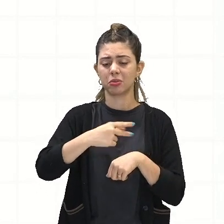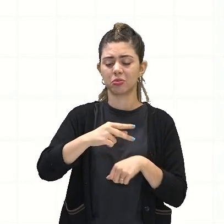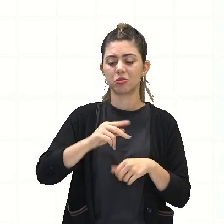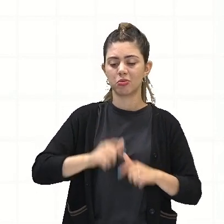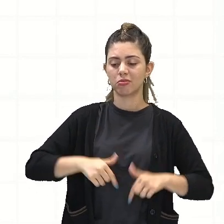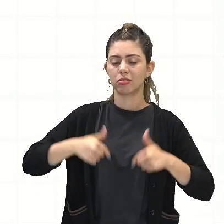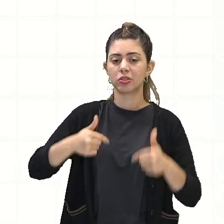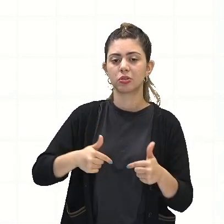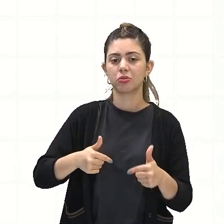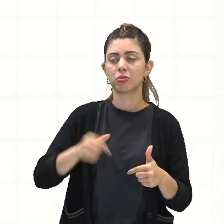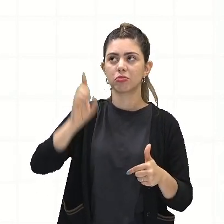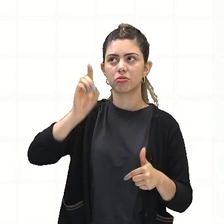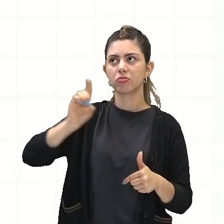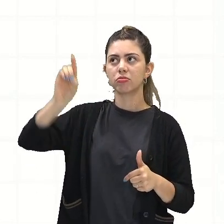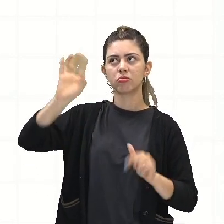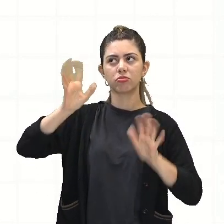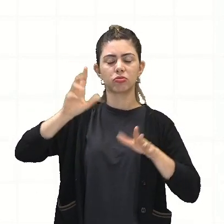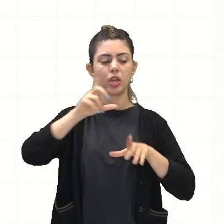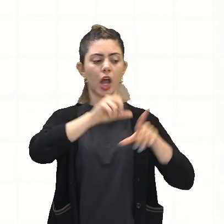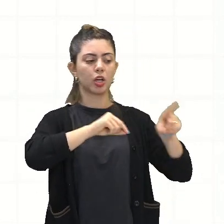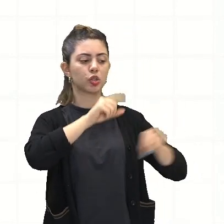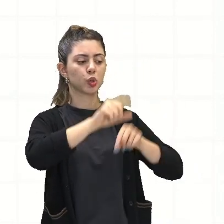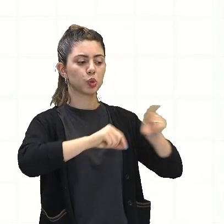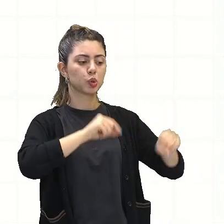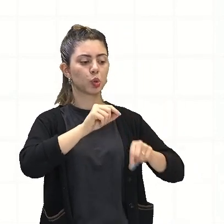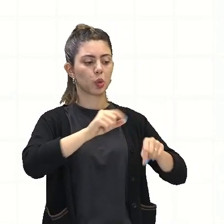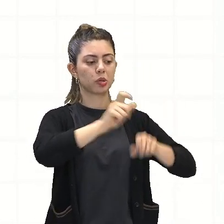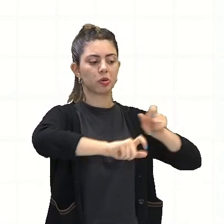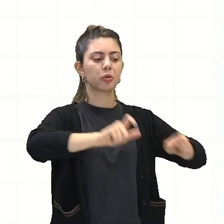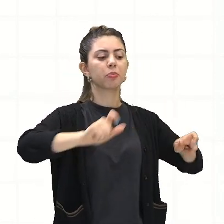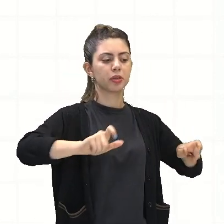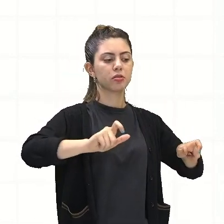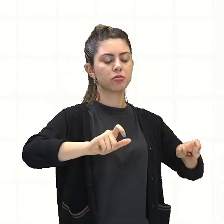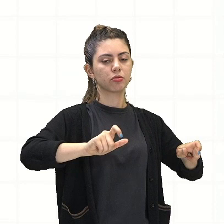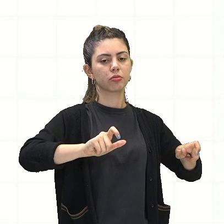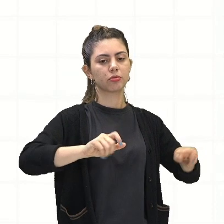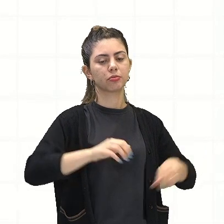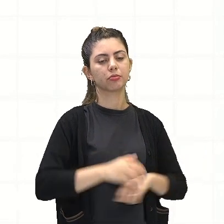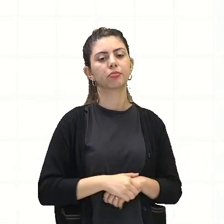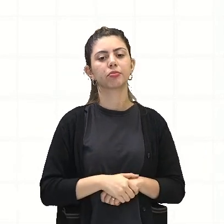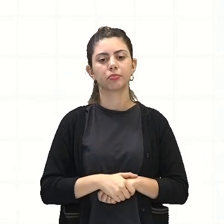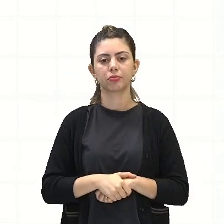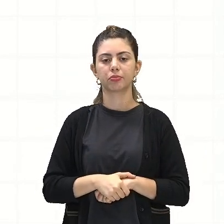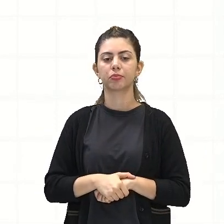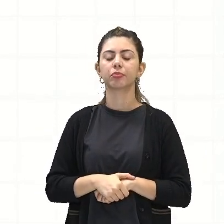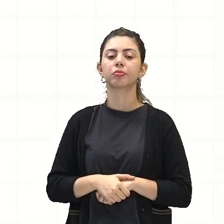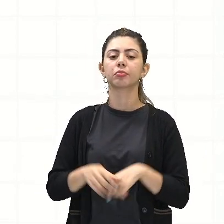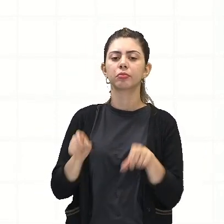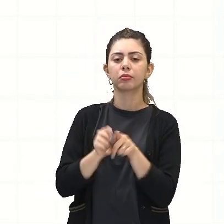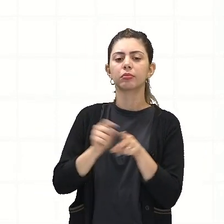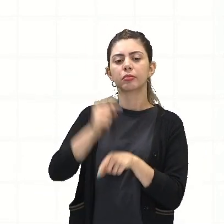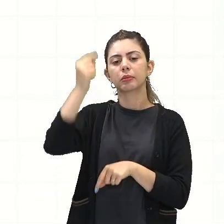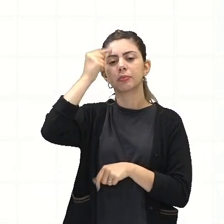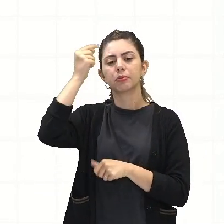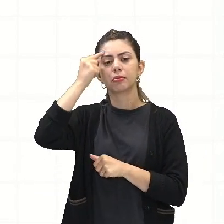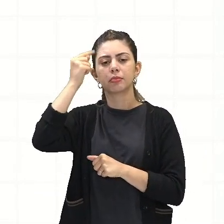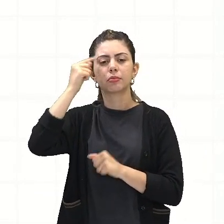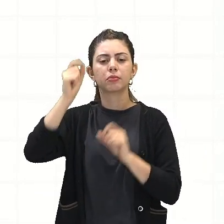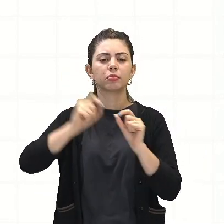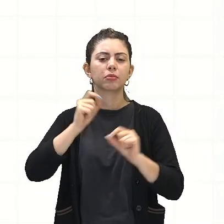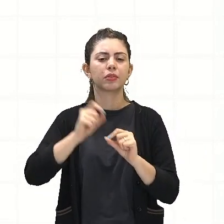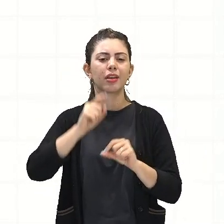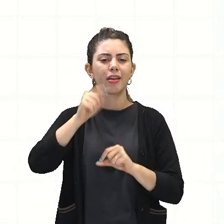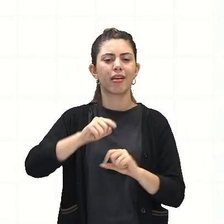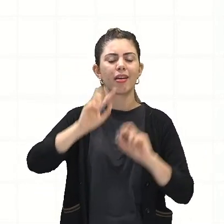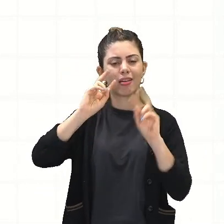ela é caracterizada por conceitos como a soberania de Deus, a predestinação, a